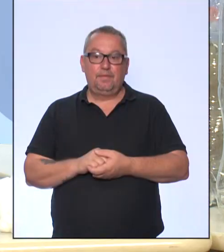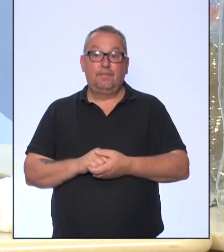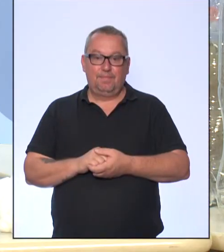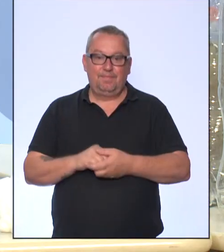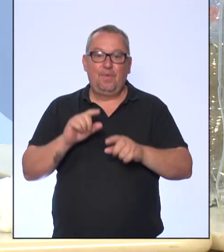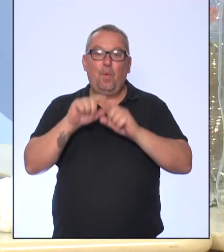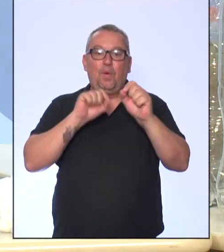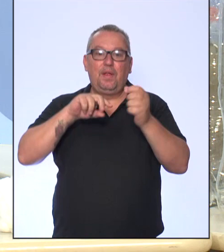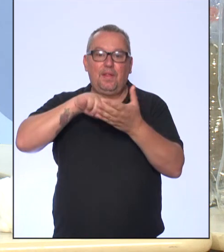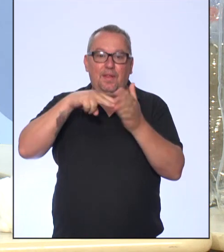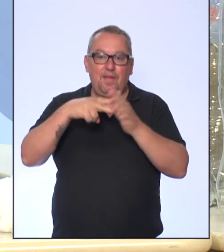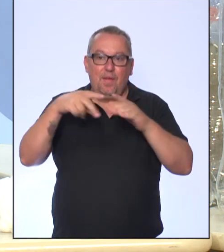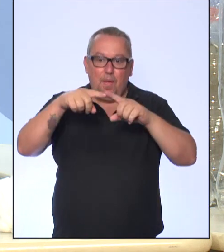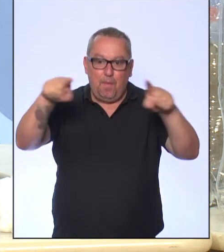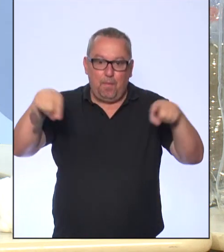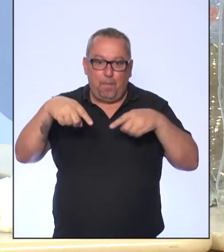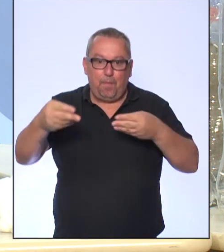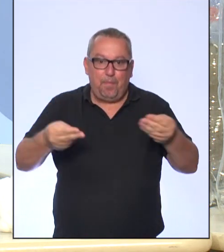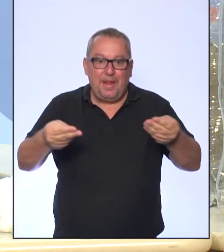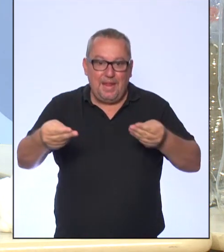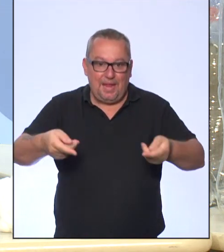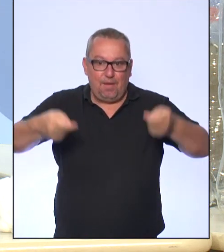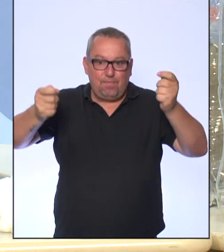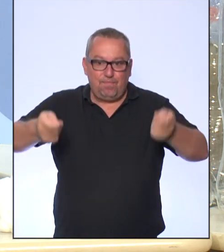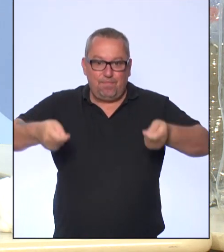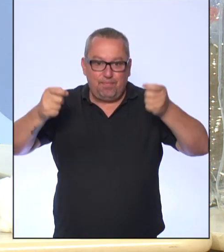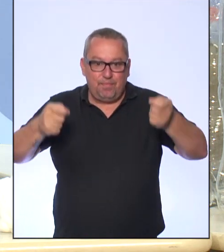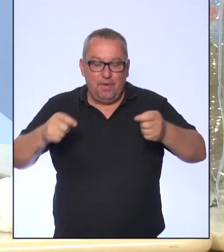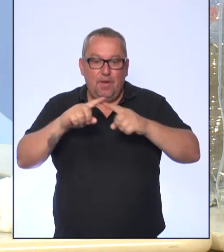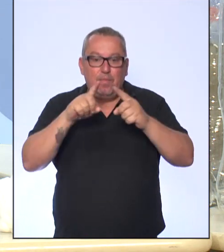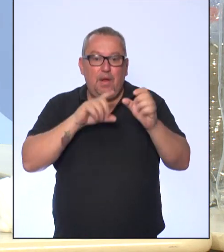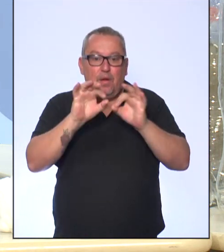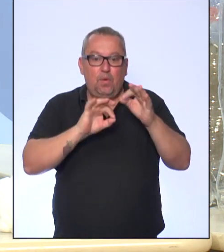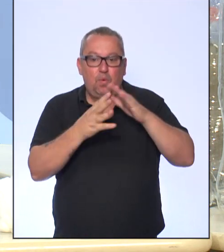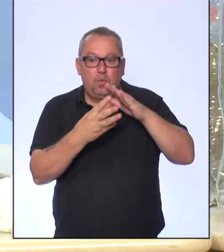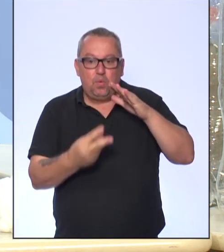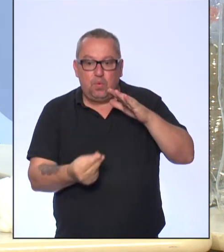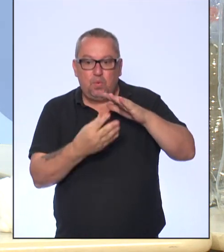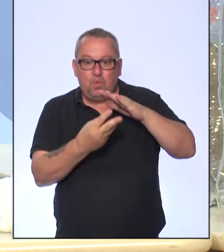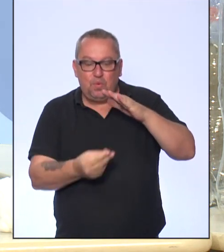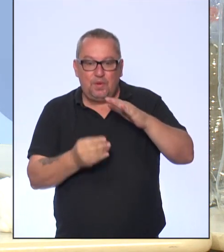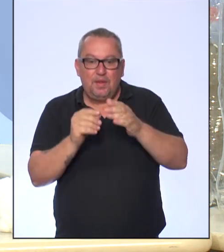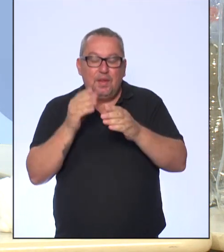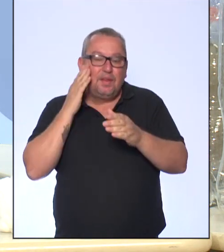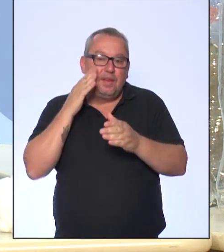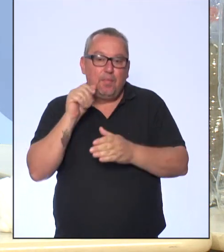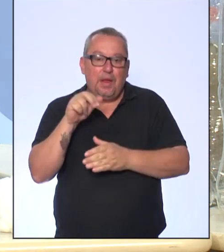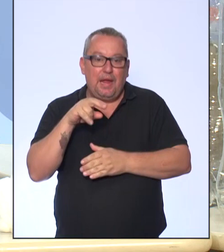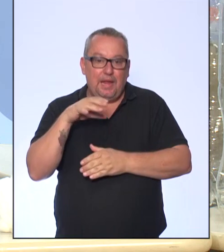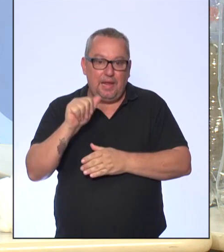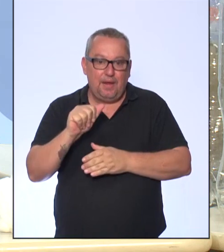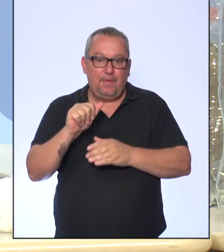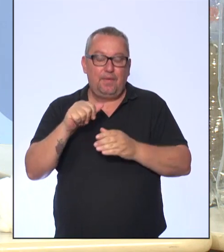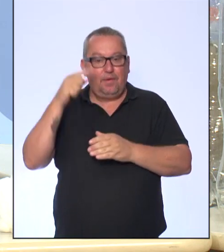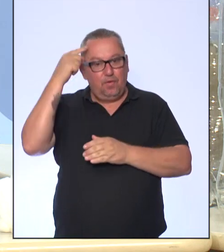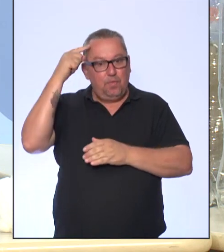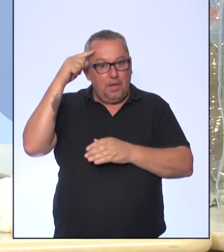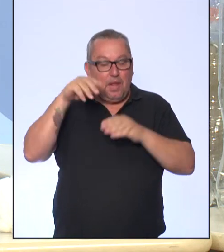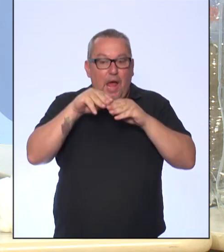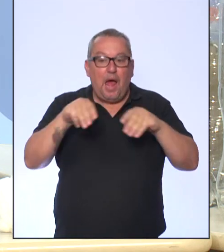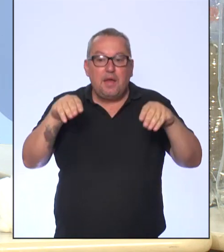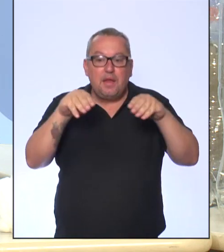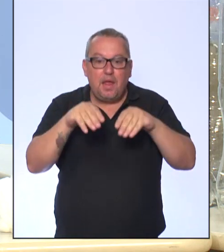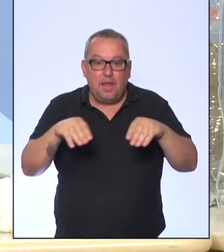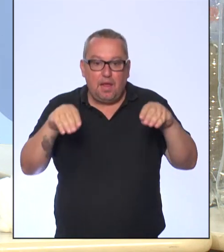O que é a peneira? A peneira, ela vai funcionar para controlar o grão, né? A quantidade de grão que vai passar. Então, se a gente pensar na areia,